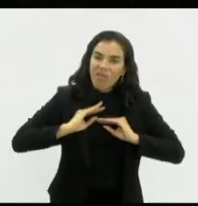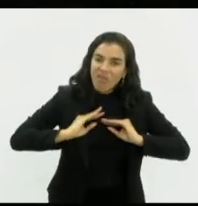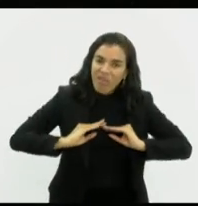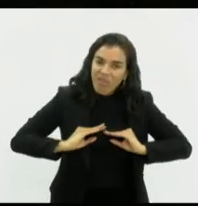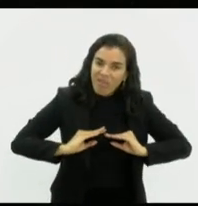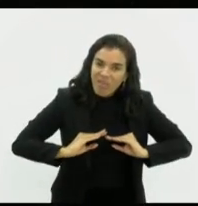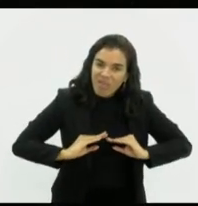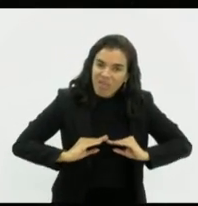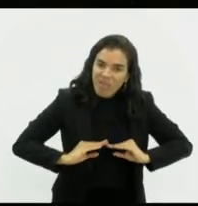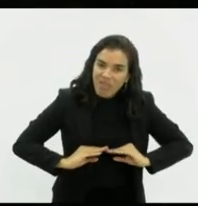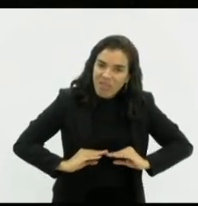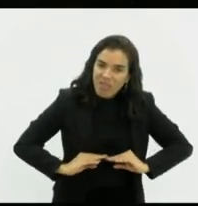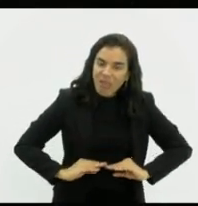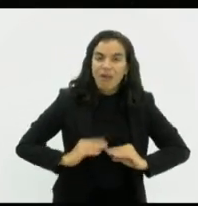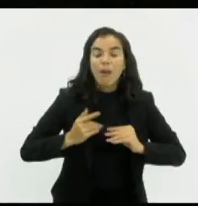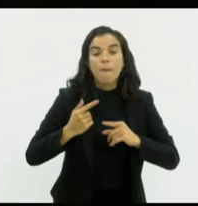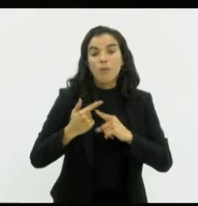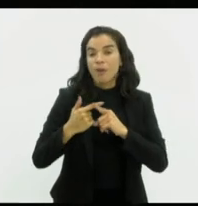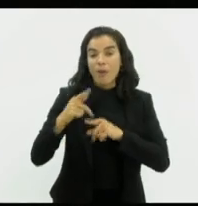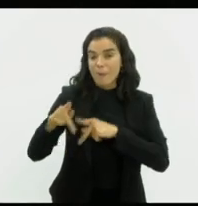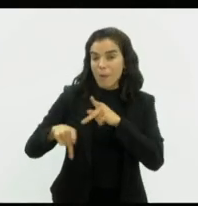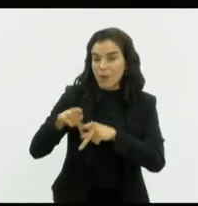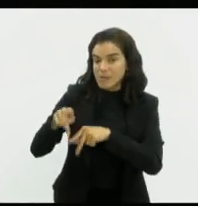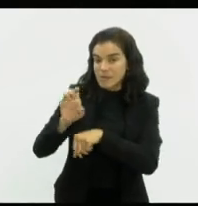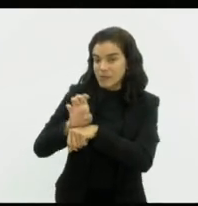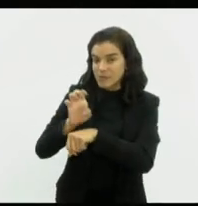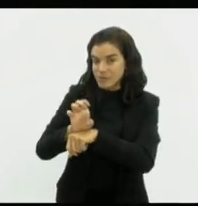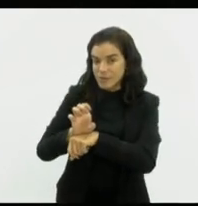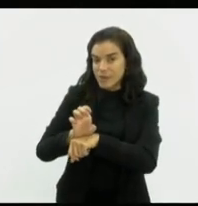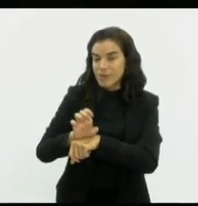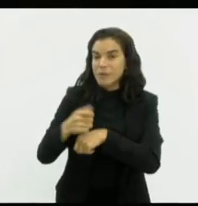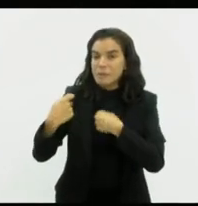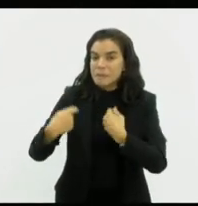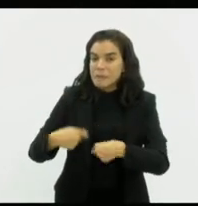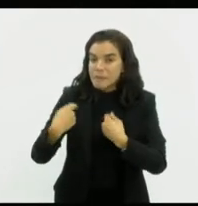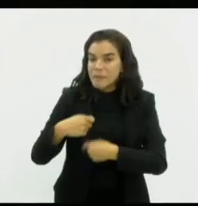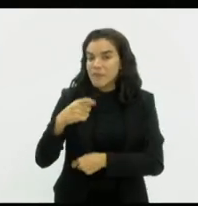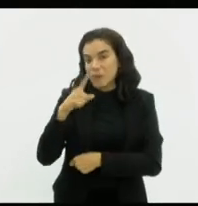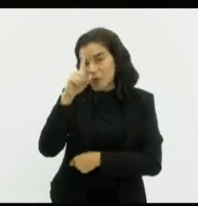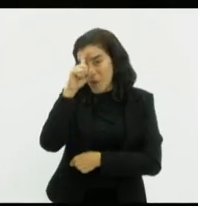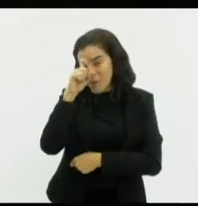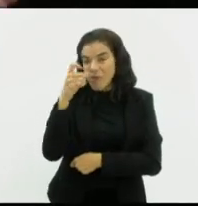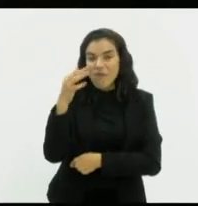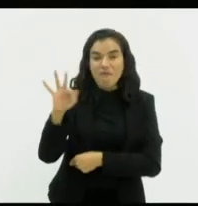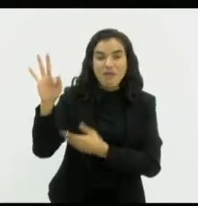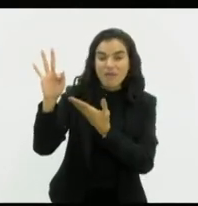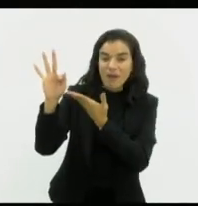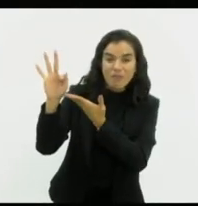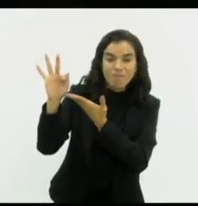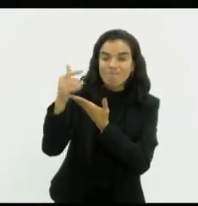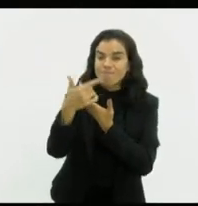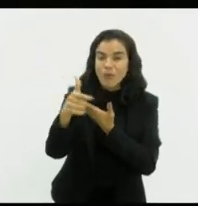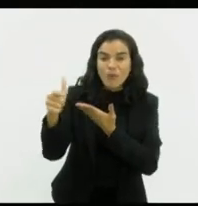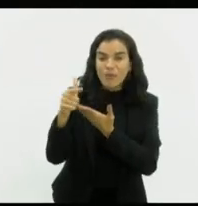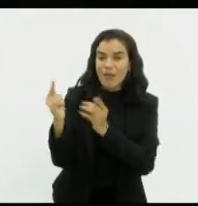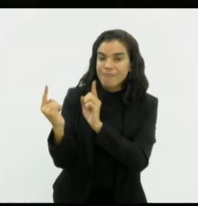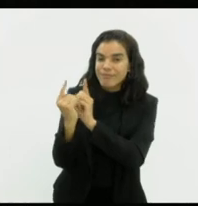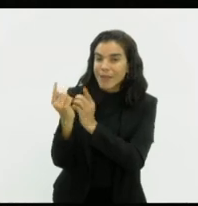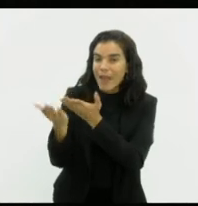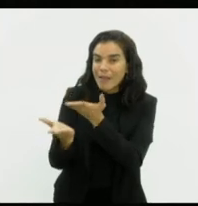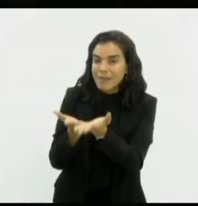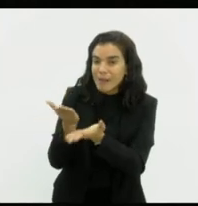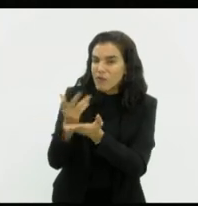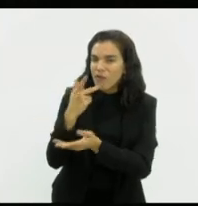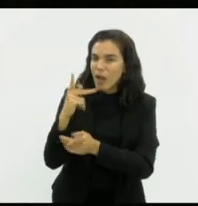dando no momento em que a população do nosso estado precisa dos hospitais federais e não consegue atendimento. E quando eu